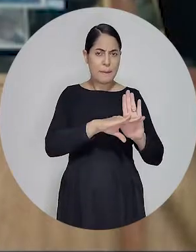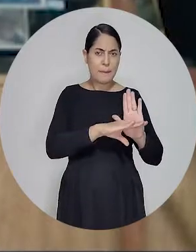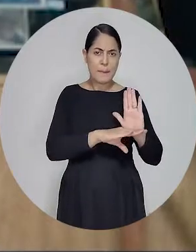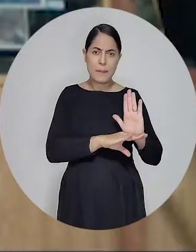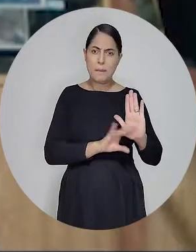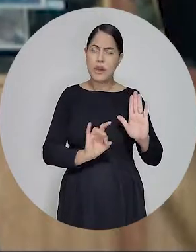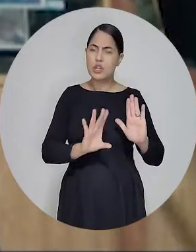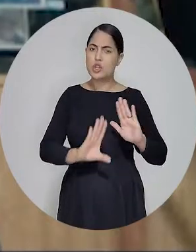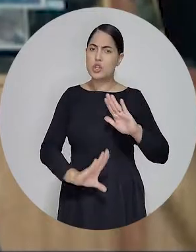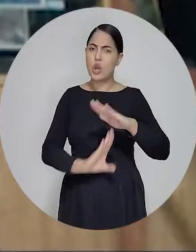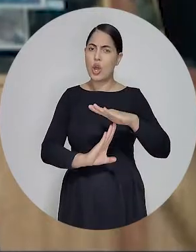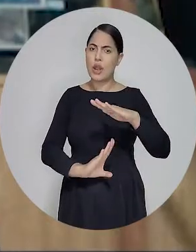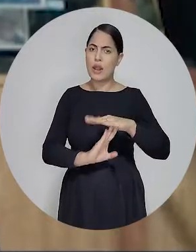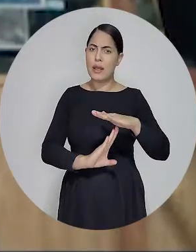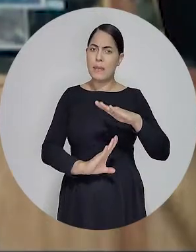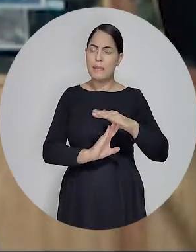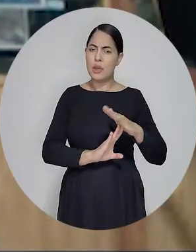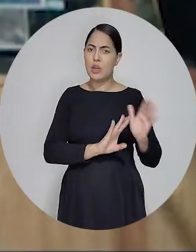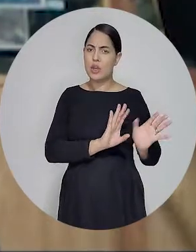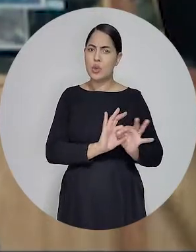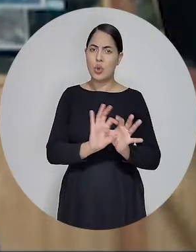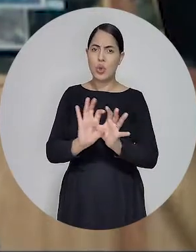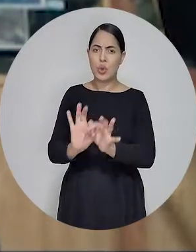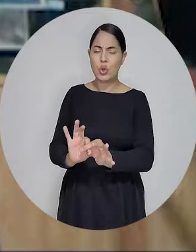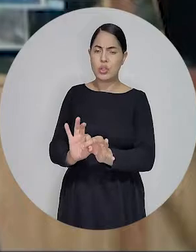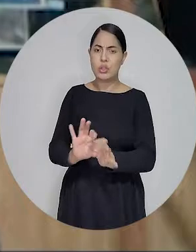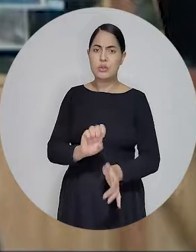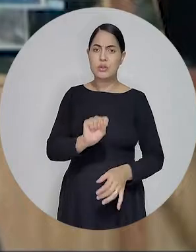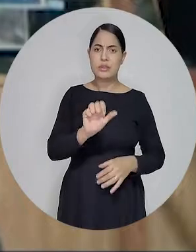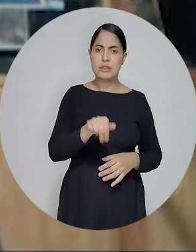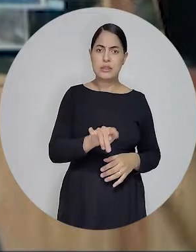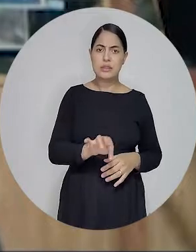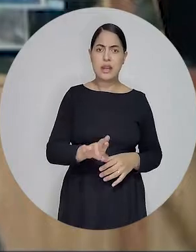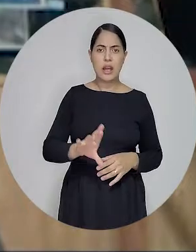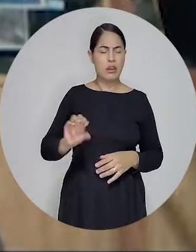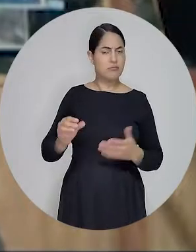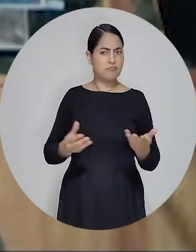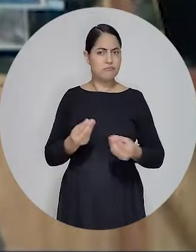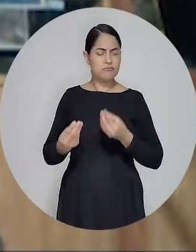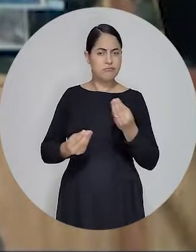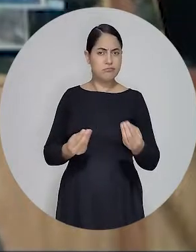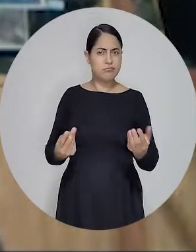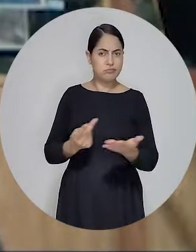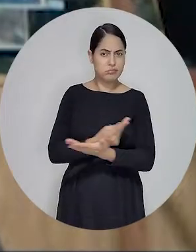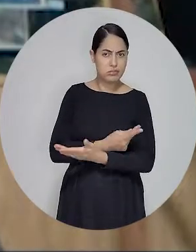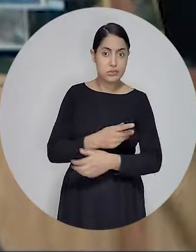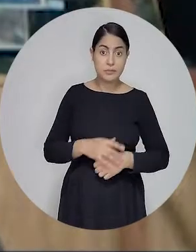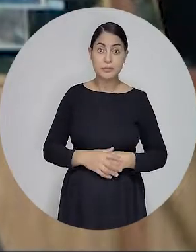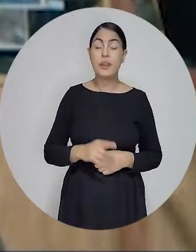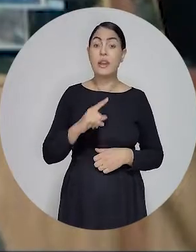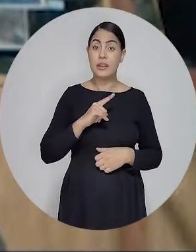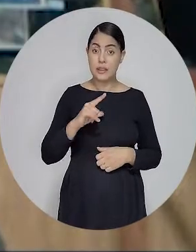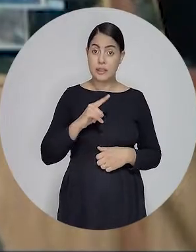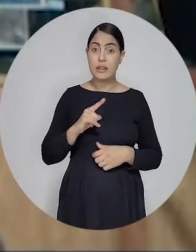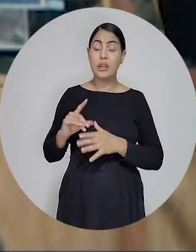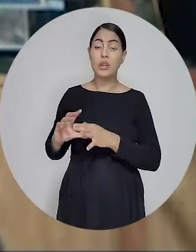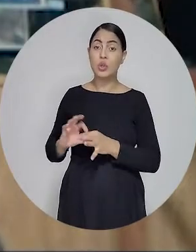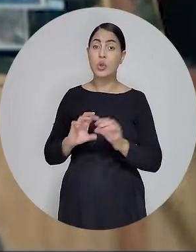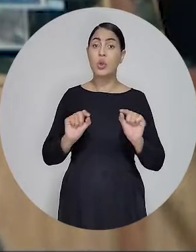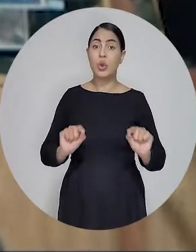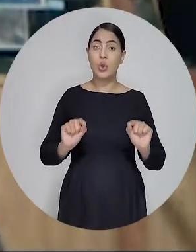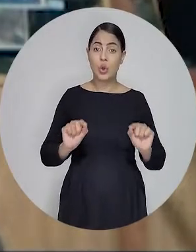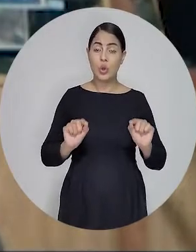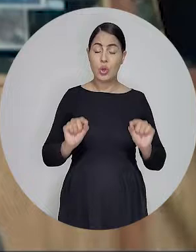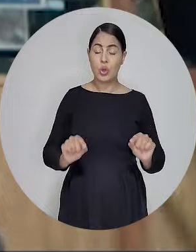Agora há a disponibilidade de um crédito orçamentário e se paga somente até o que esse crédito orçamentário suporta. E nesse exercício